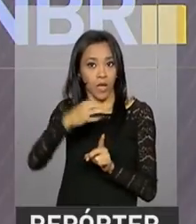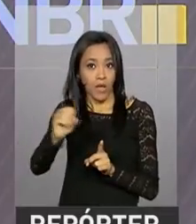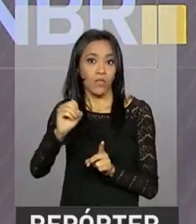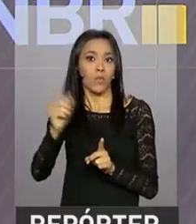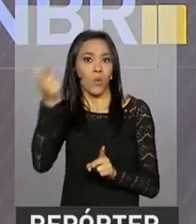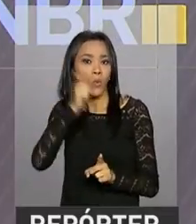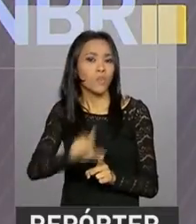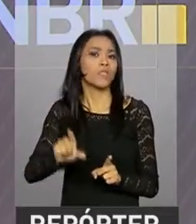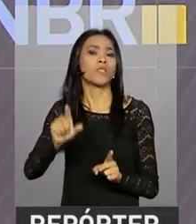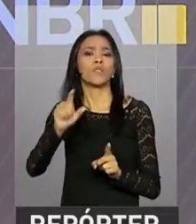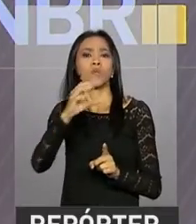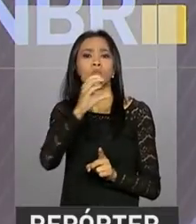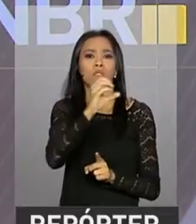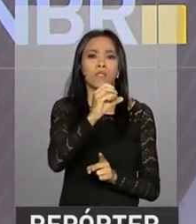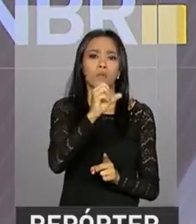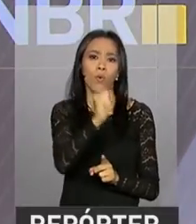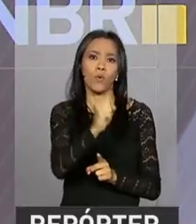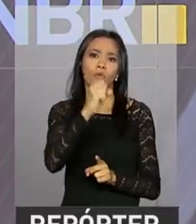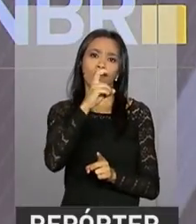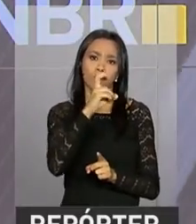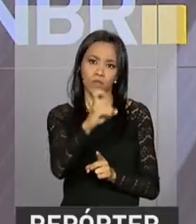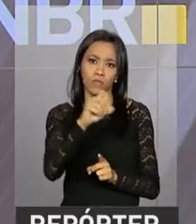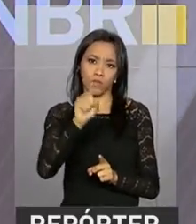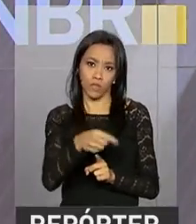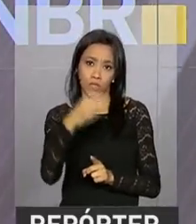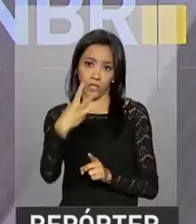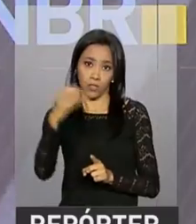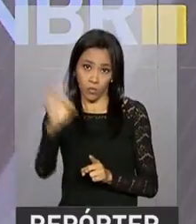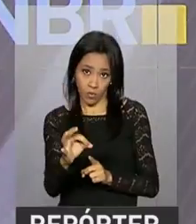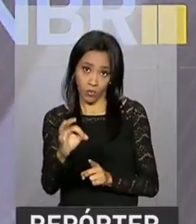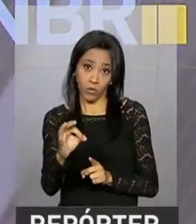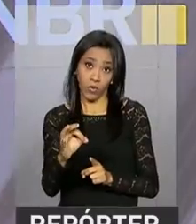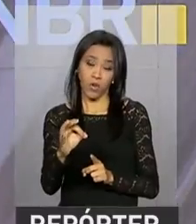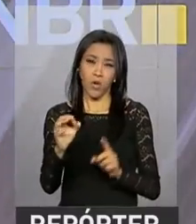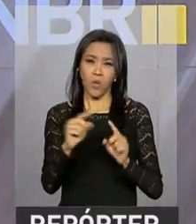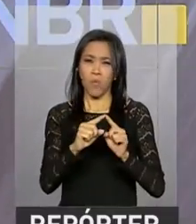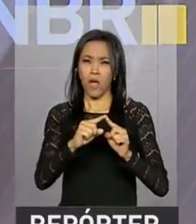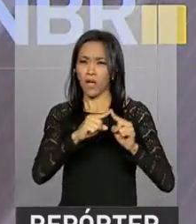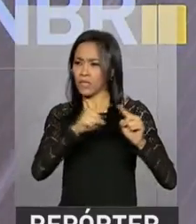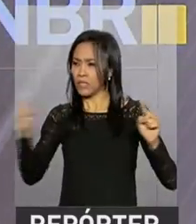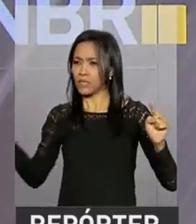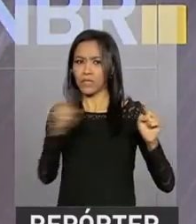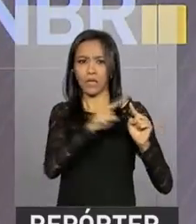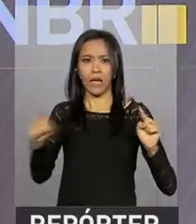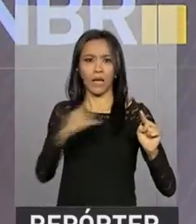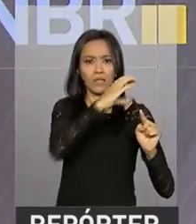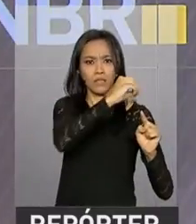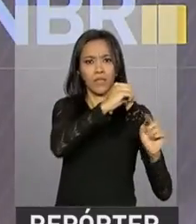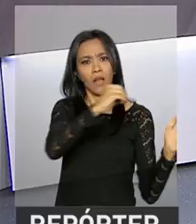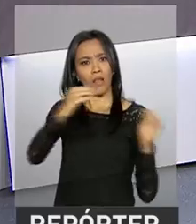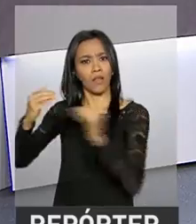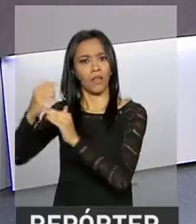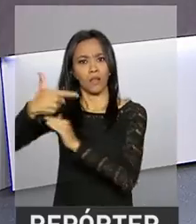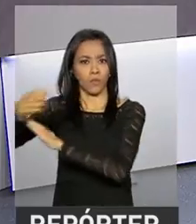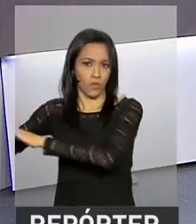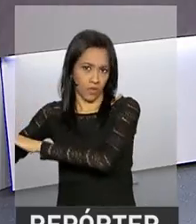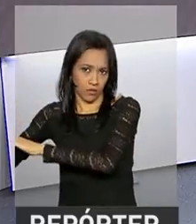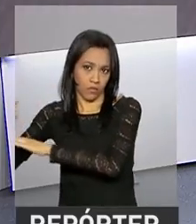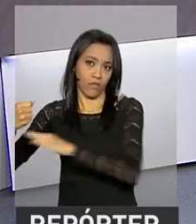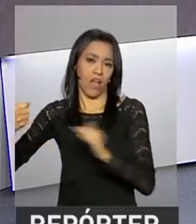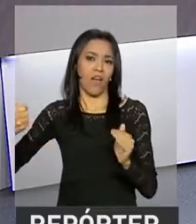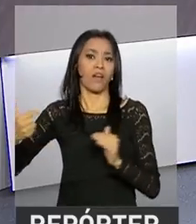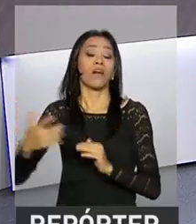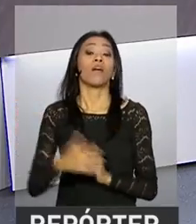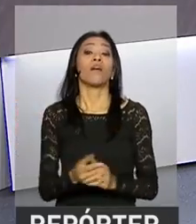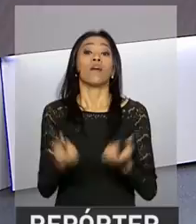uma escala de 0 a 200 o maior nível desde 2014 falar agora sobre